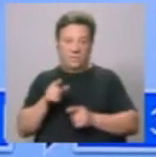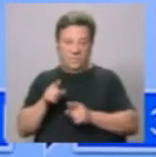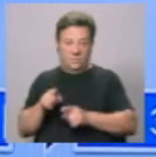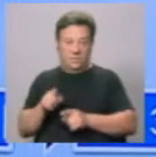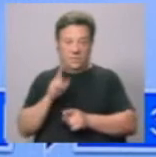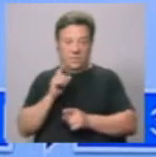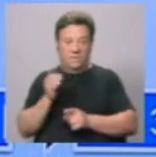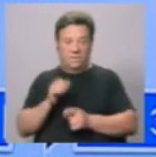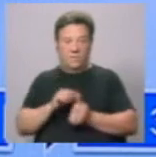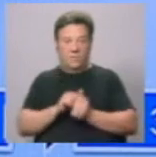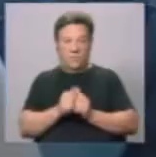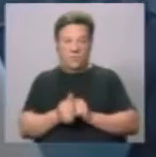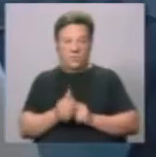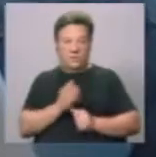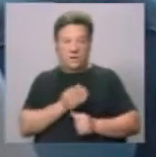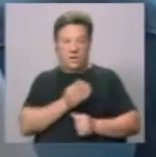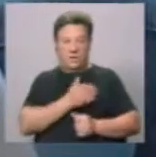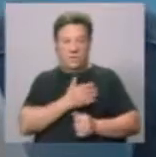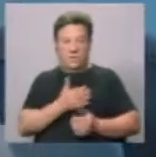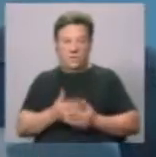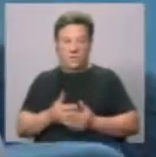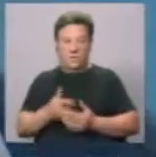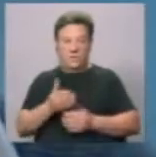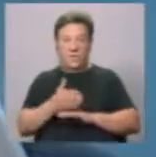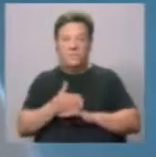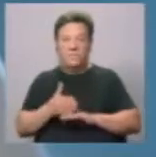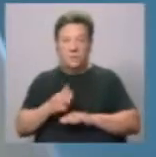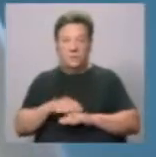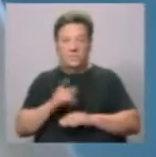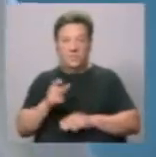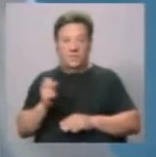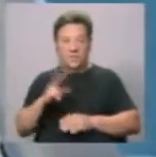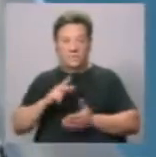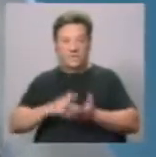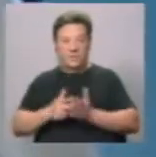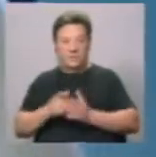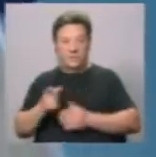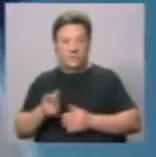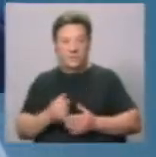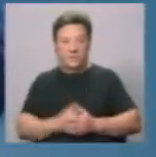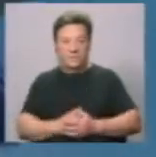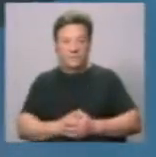foram mudando há muito, em parte com as novas tecnologias.